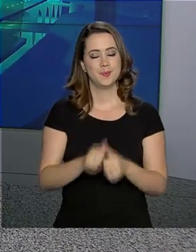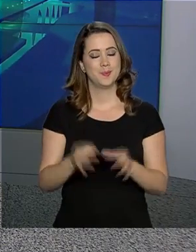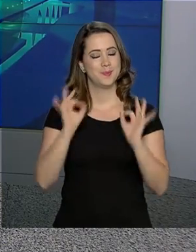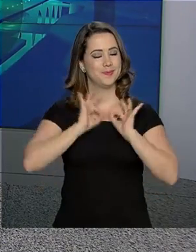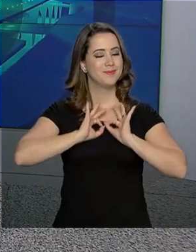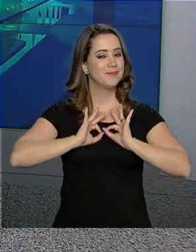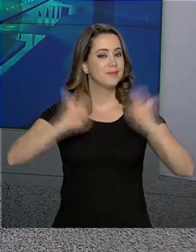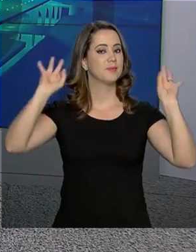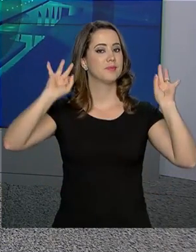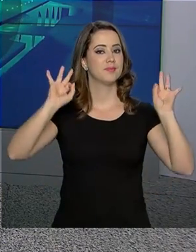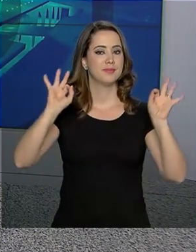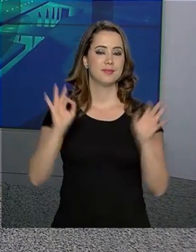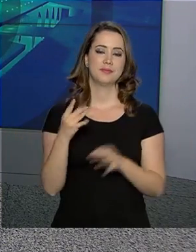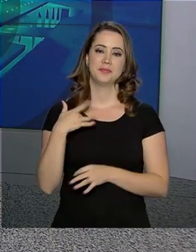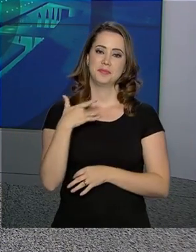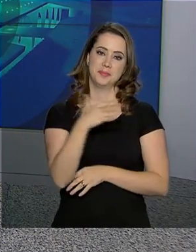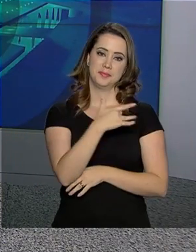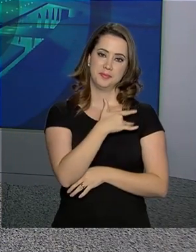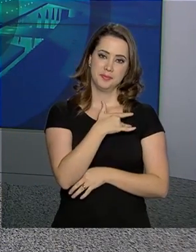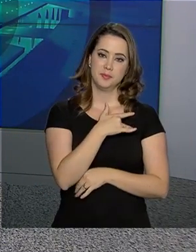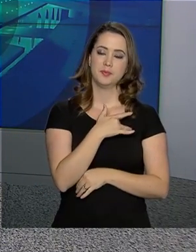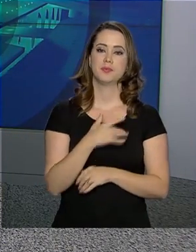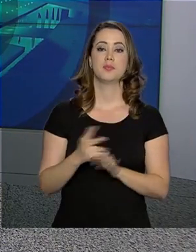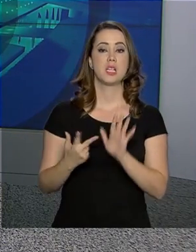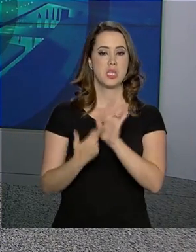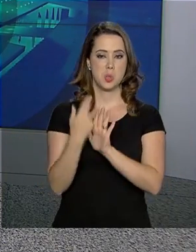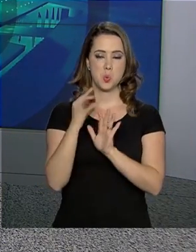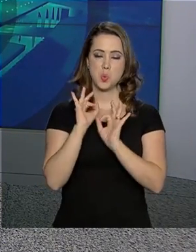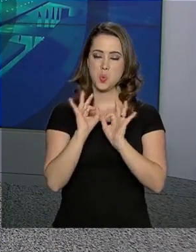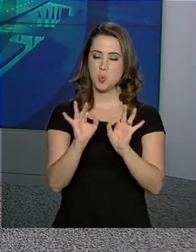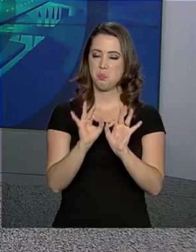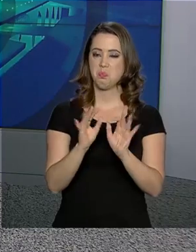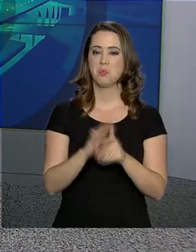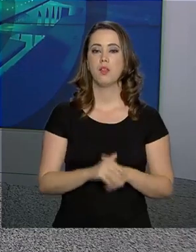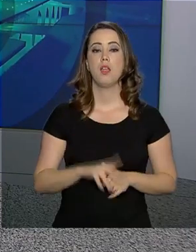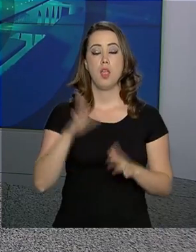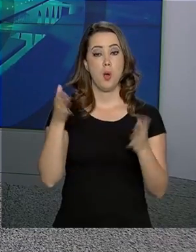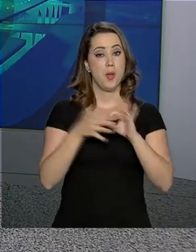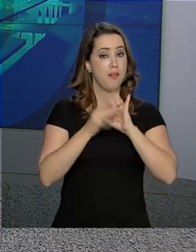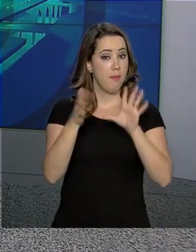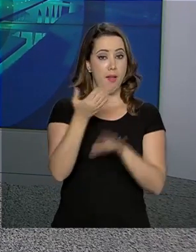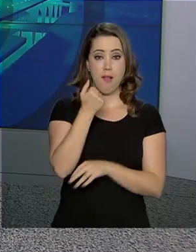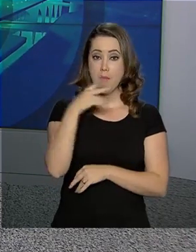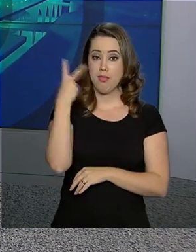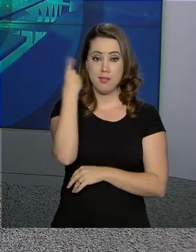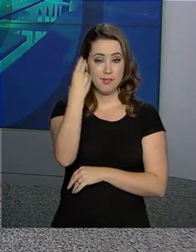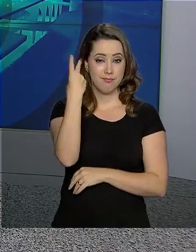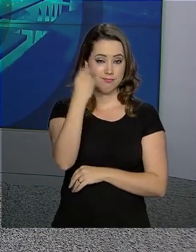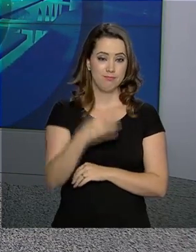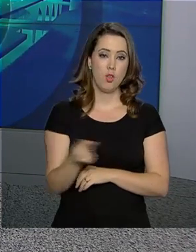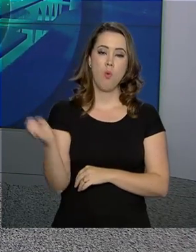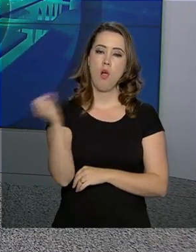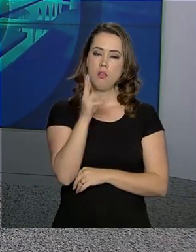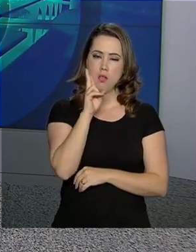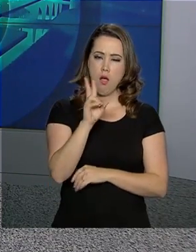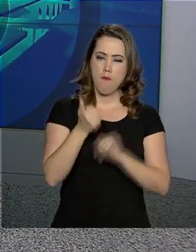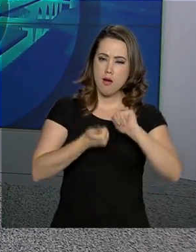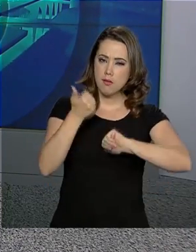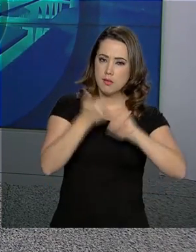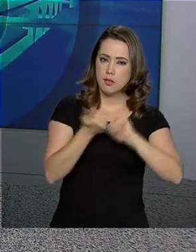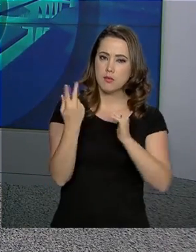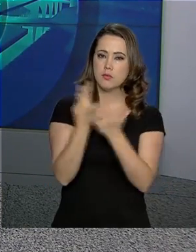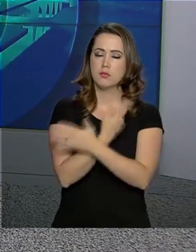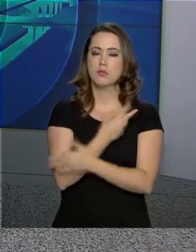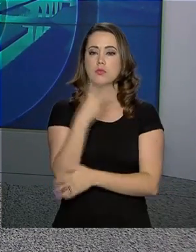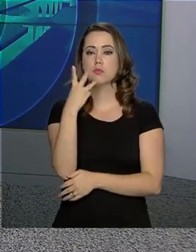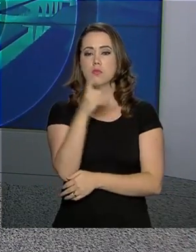em excelentes condições clínicas e cirúrgicas e foi liberado para dieta geral. Uma nova avaliação deve ser